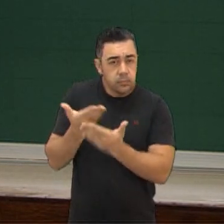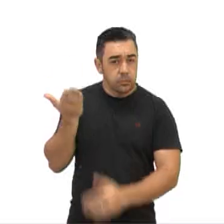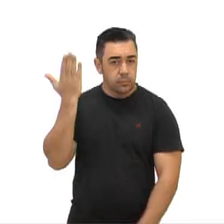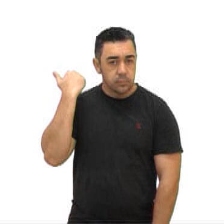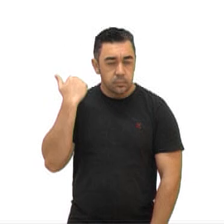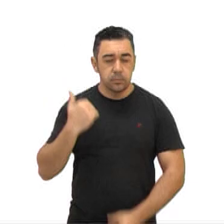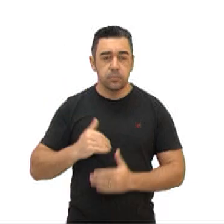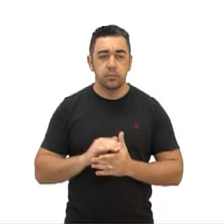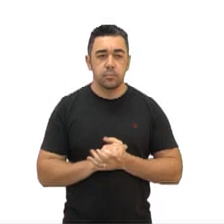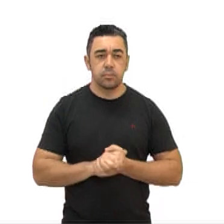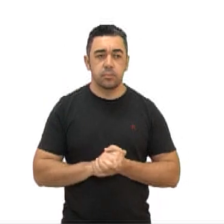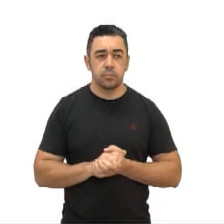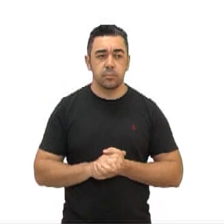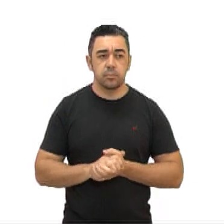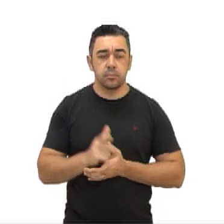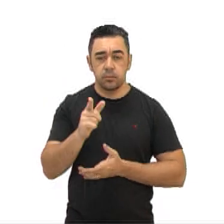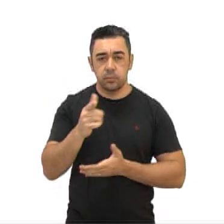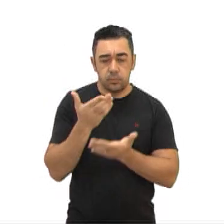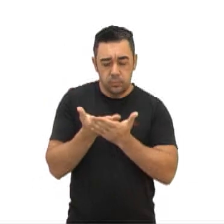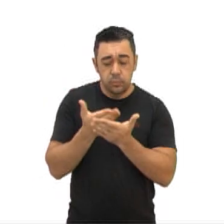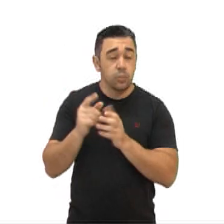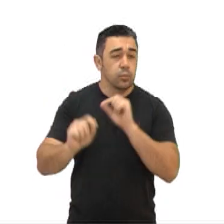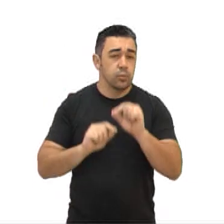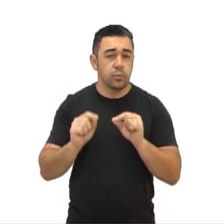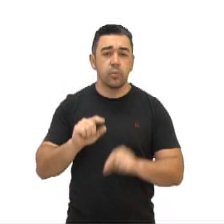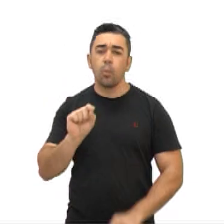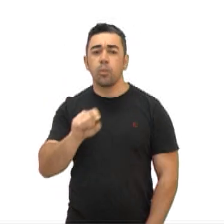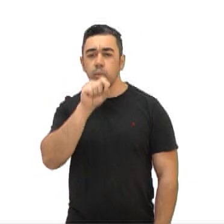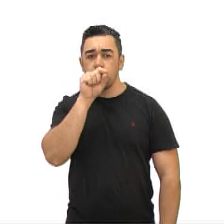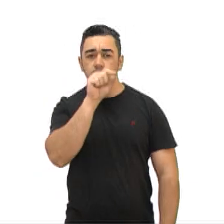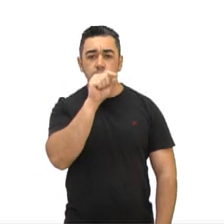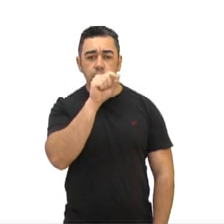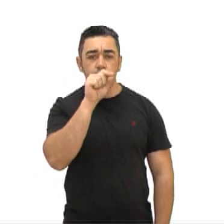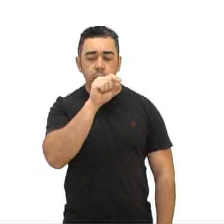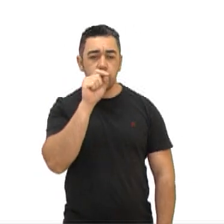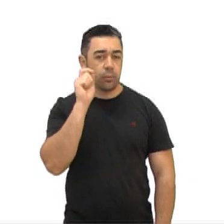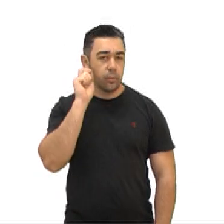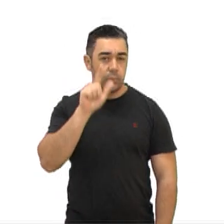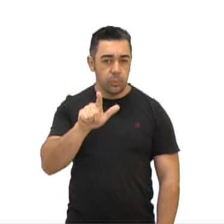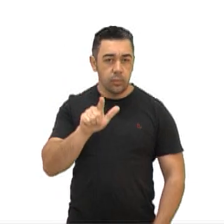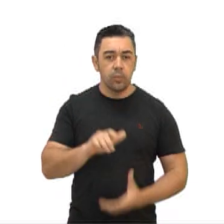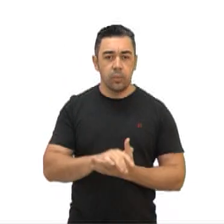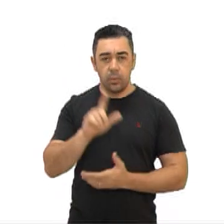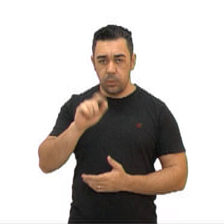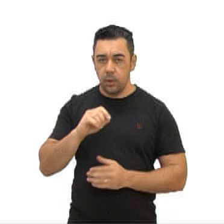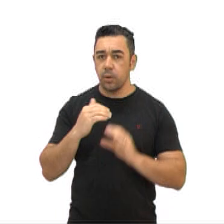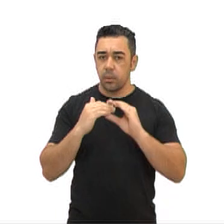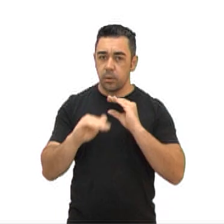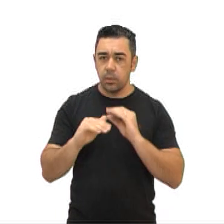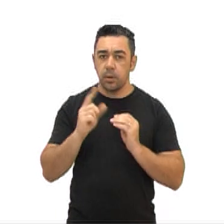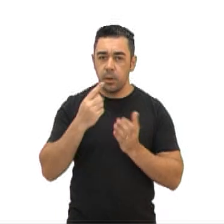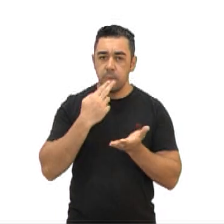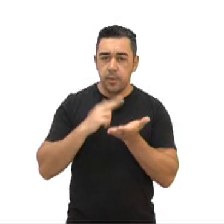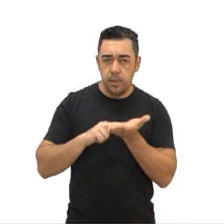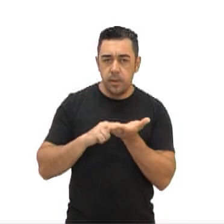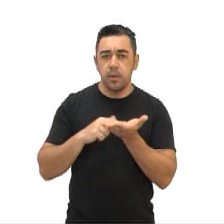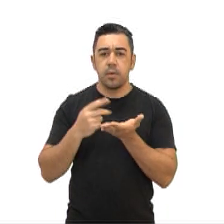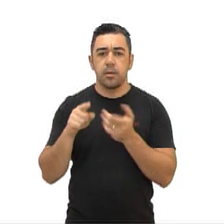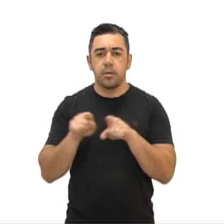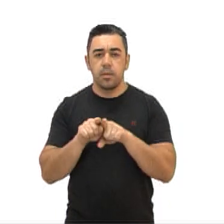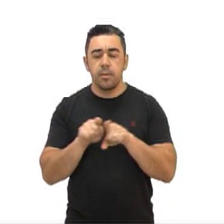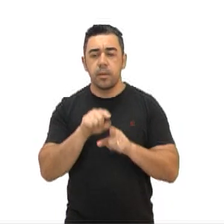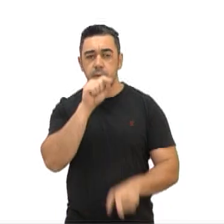passada? Vocês estudaram sobre tweetando, né? O gênero era nota de recados e tweet.